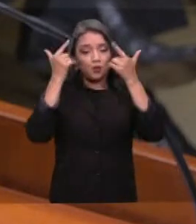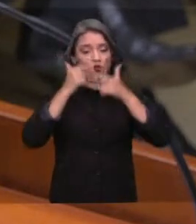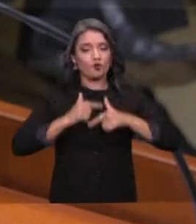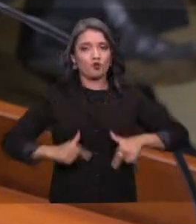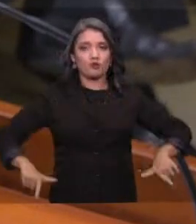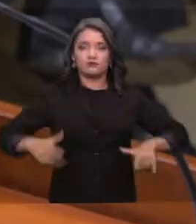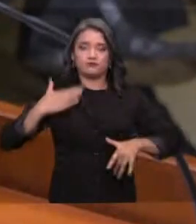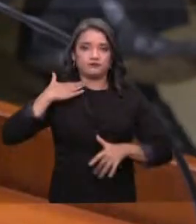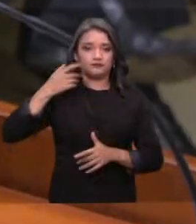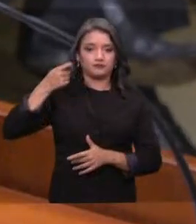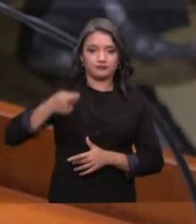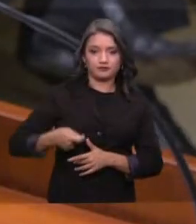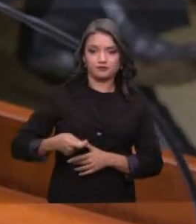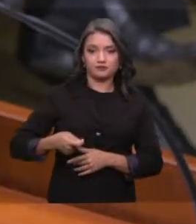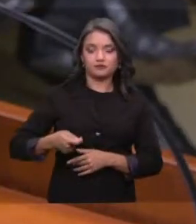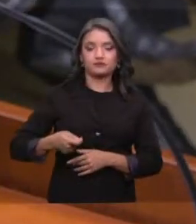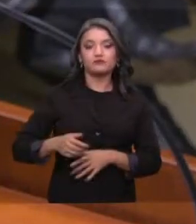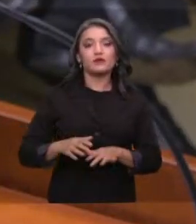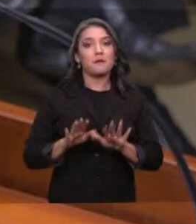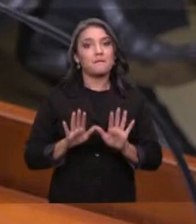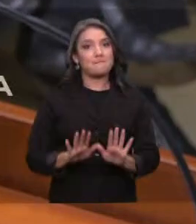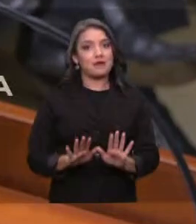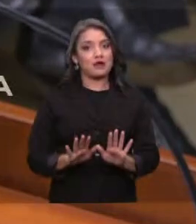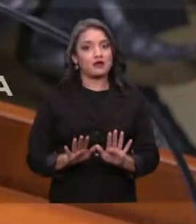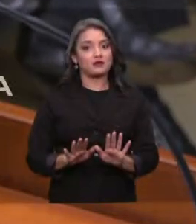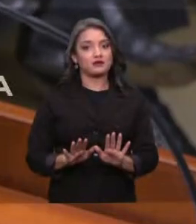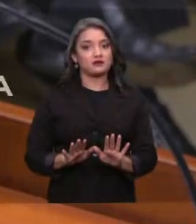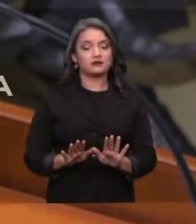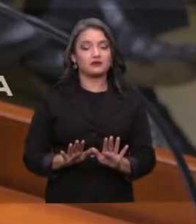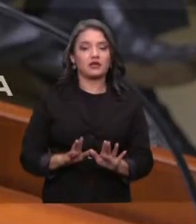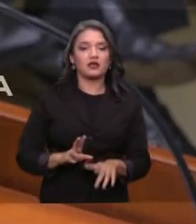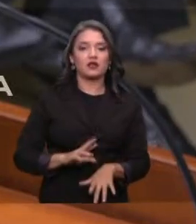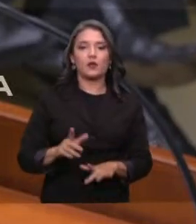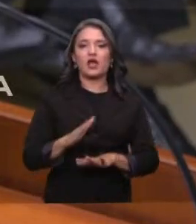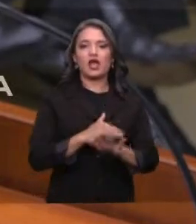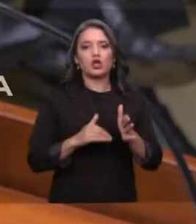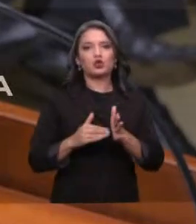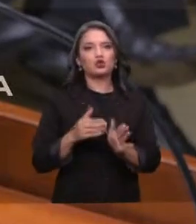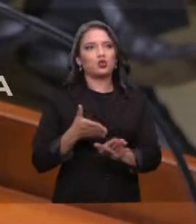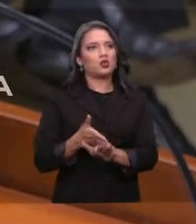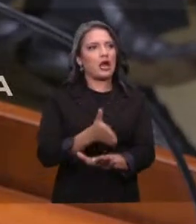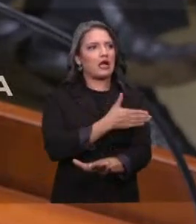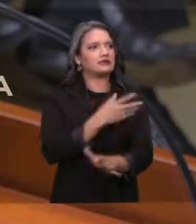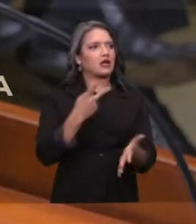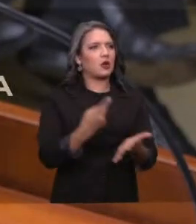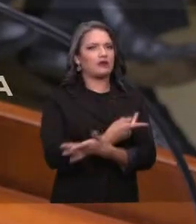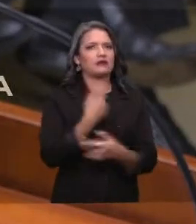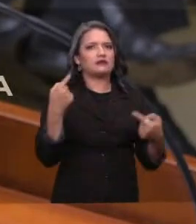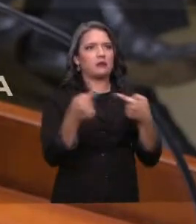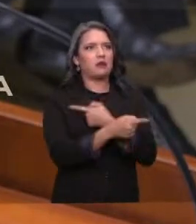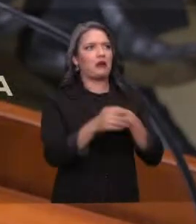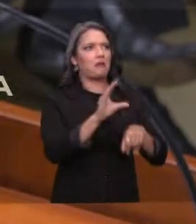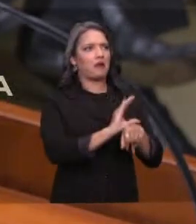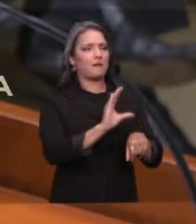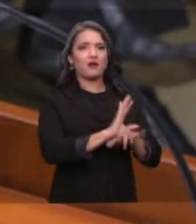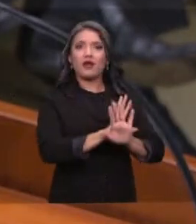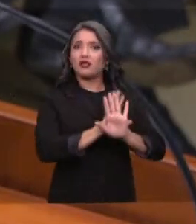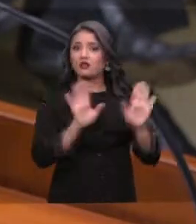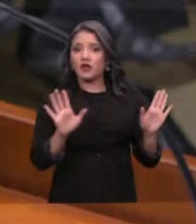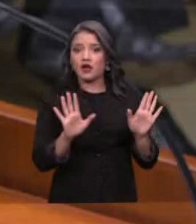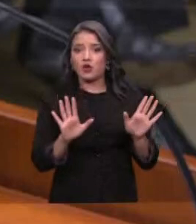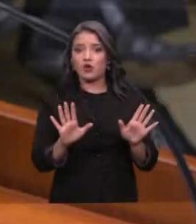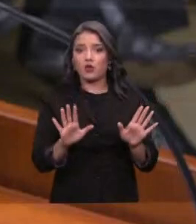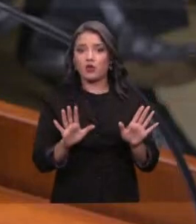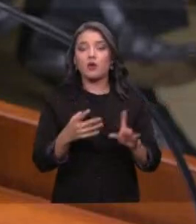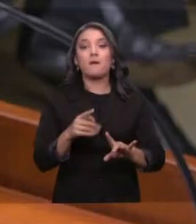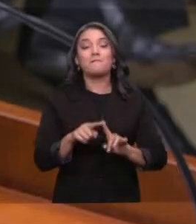rotina judiciária. E não se está aqui a dizer que tudo o que aconteceu antes teria sido inconstitucional, obviamente. Trata-se antes de